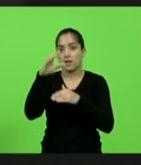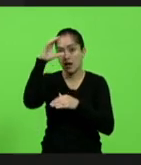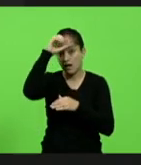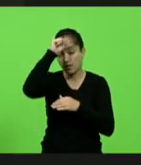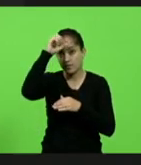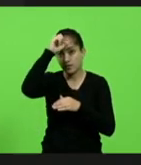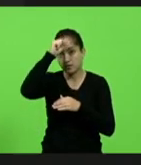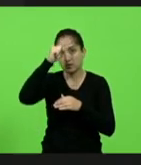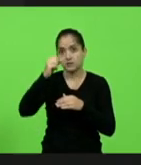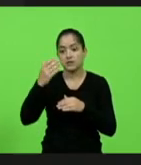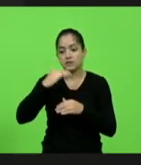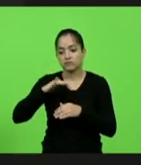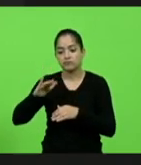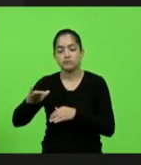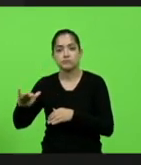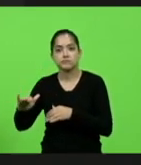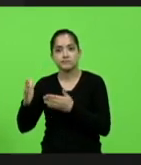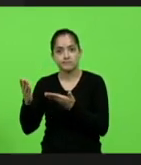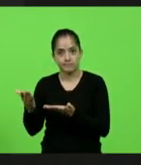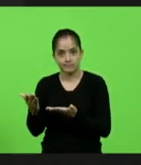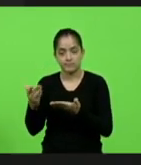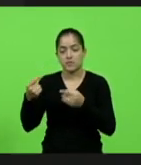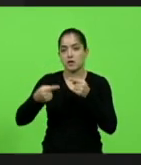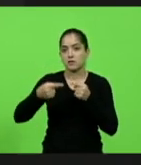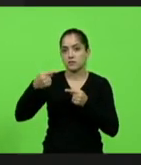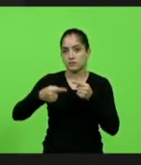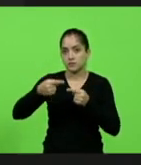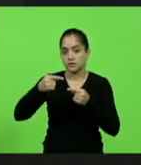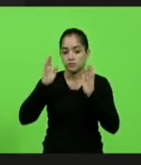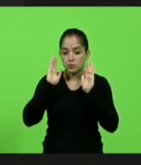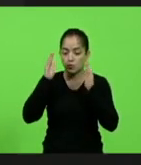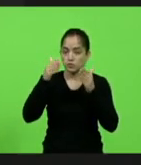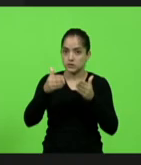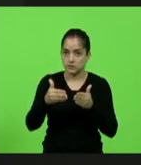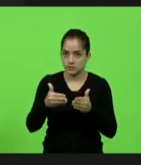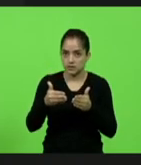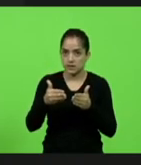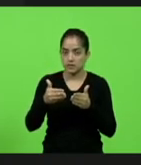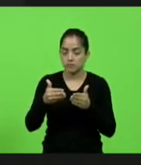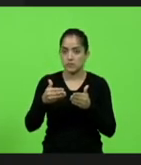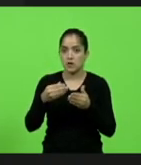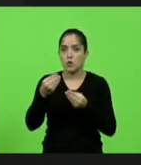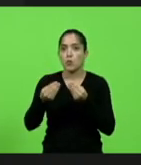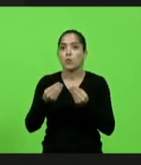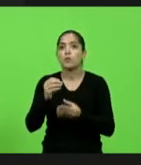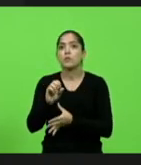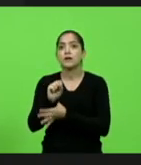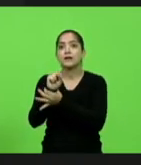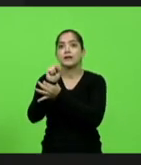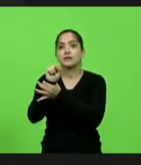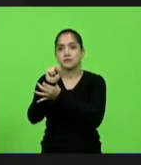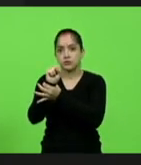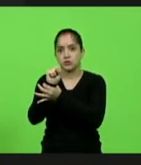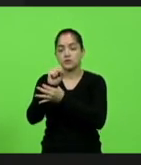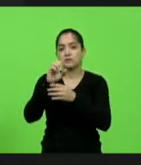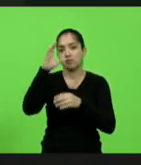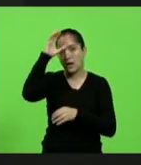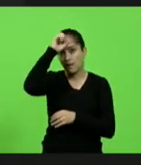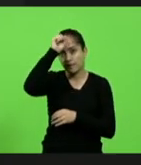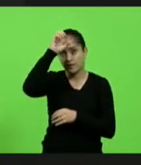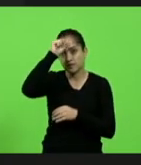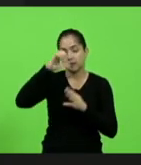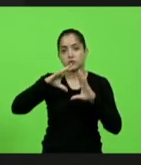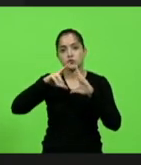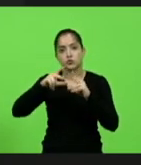as crianças. A discussão deve se concentrar sobre como garantir a aprendizagem de todos com